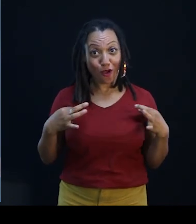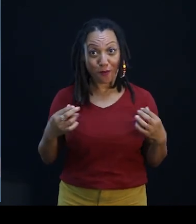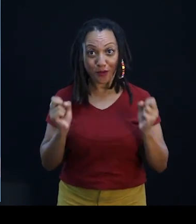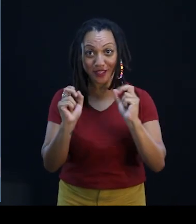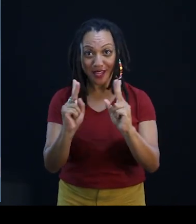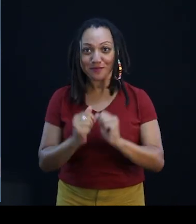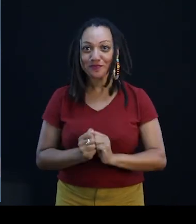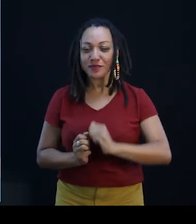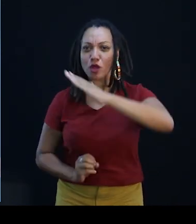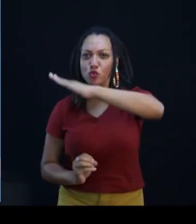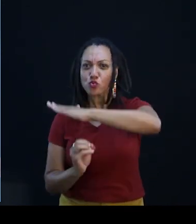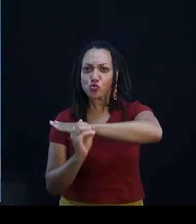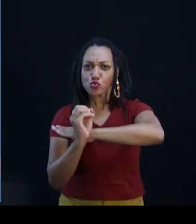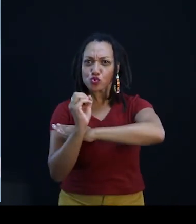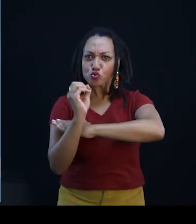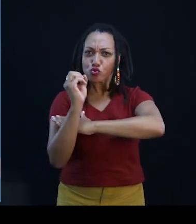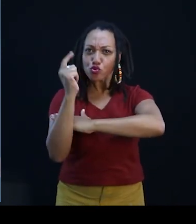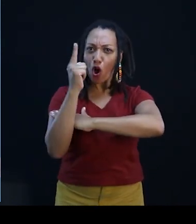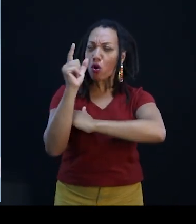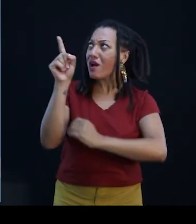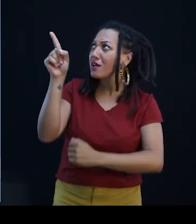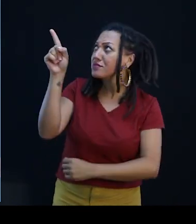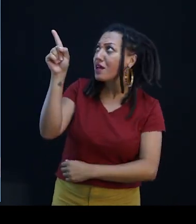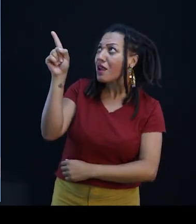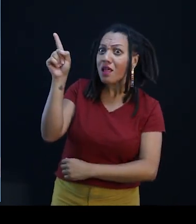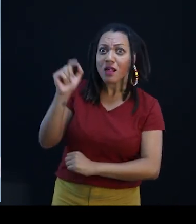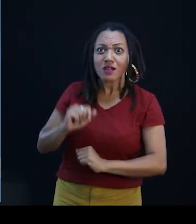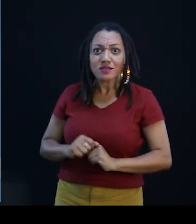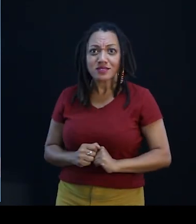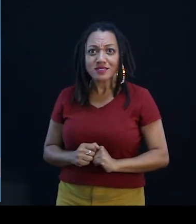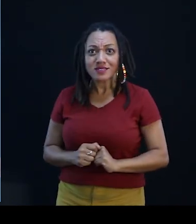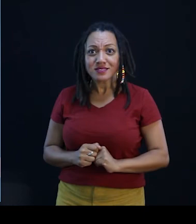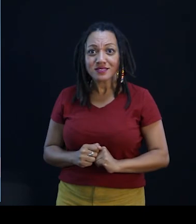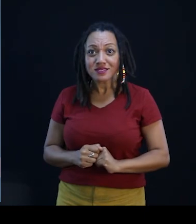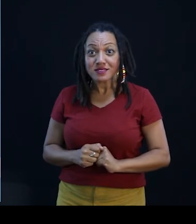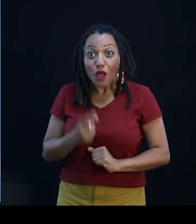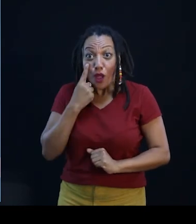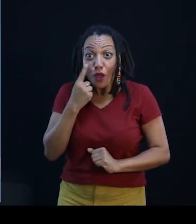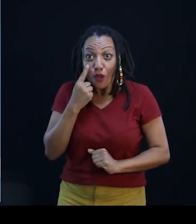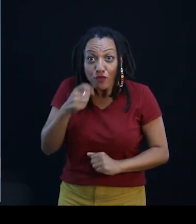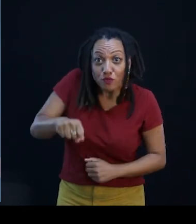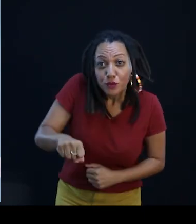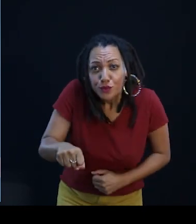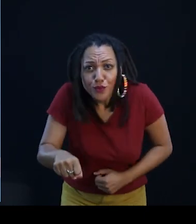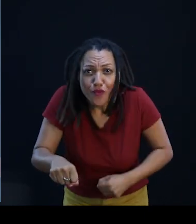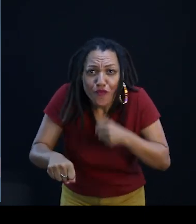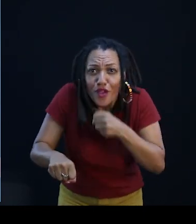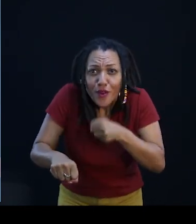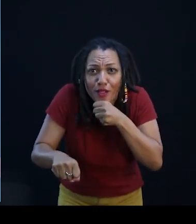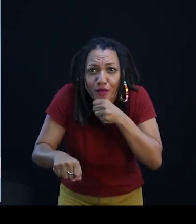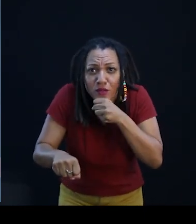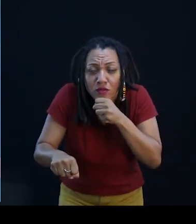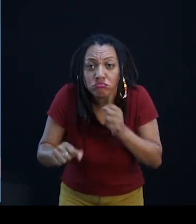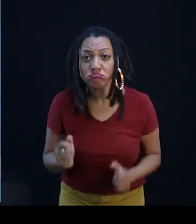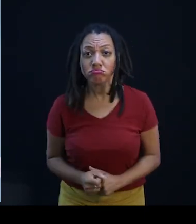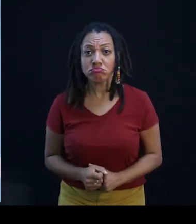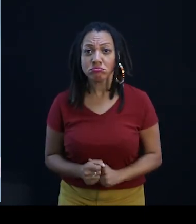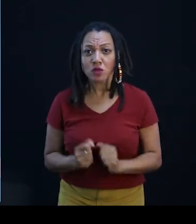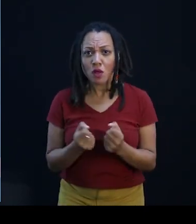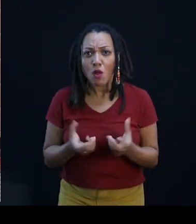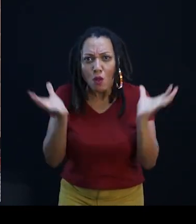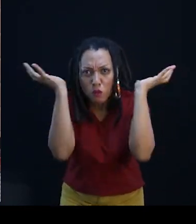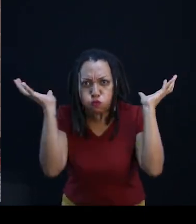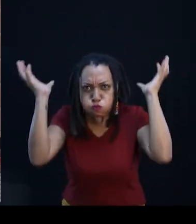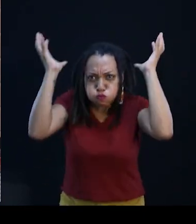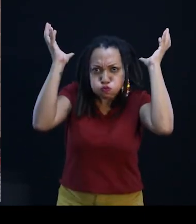embora. O sol vem nascendo ali, eu vi uma velhinha assim, com a trouxa desse